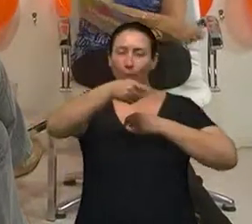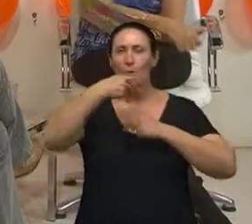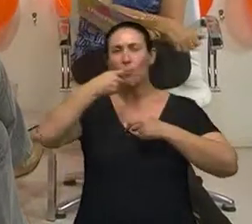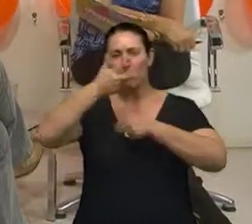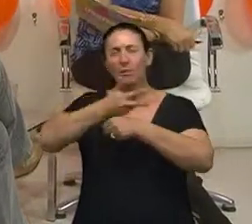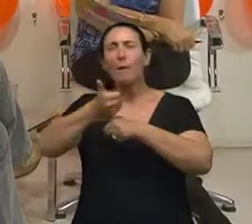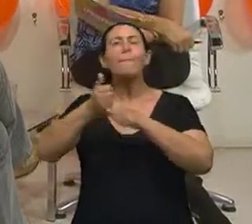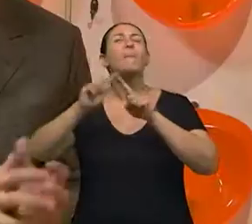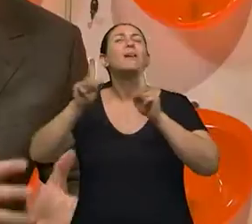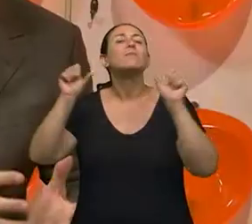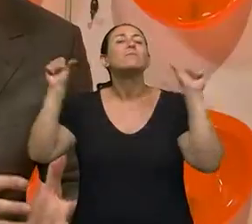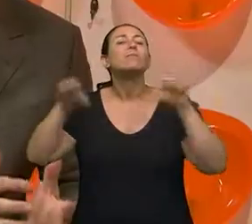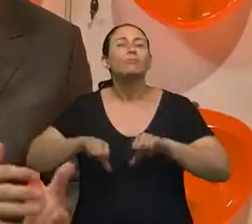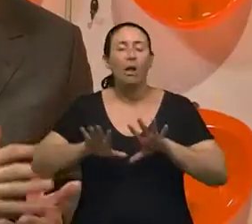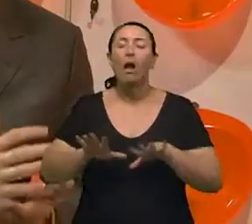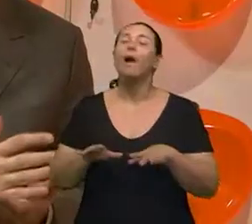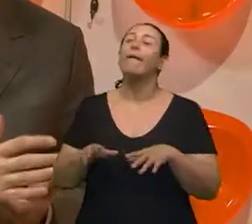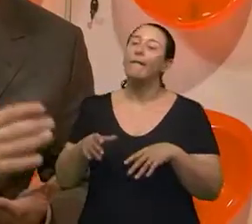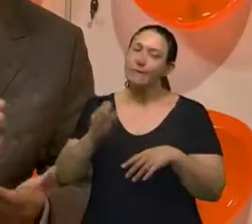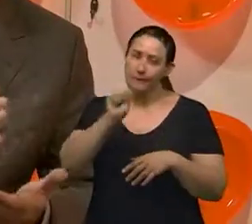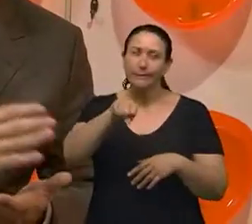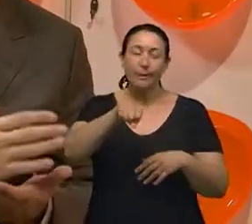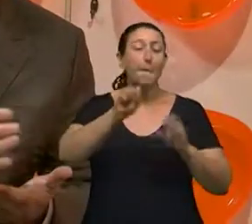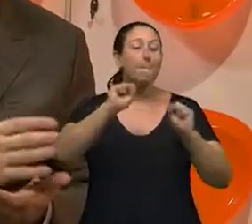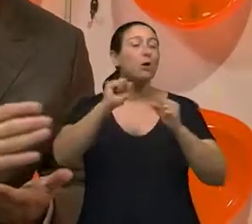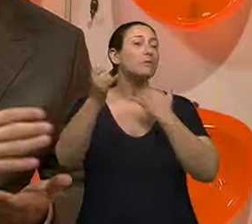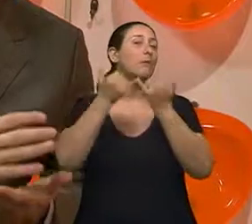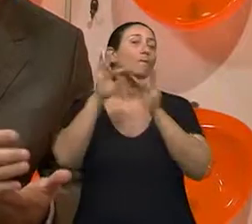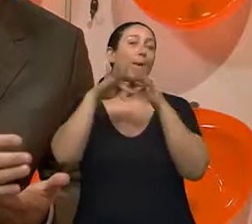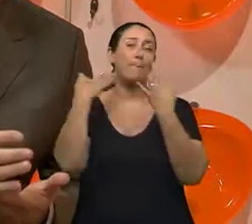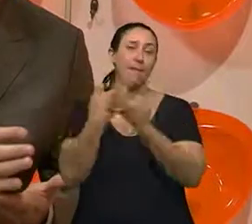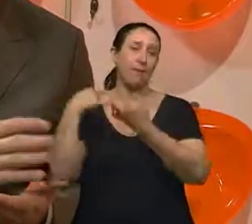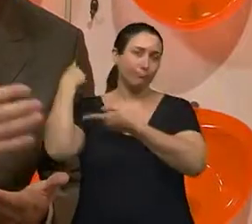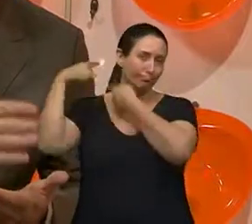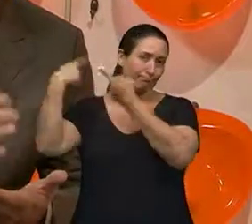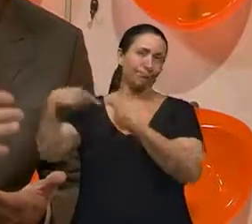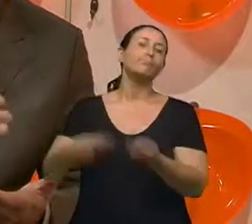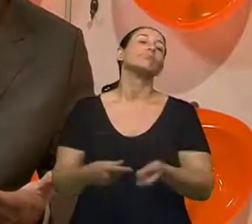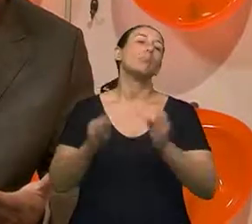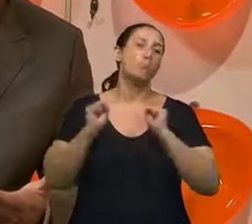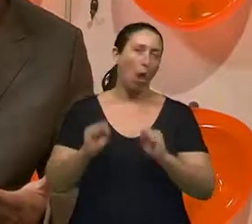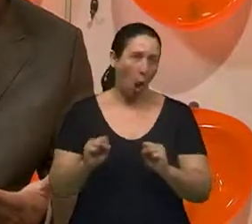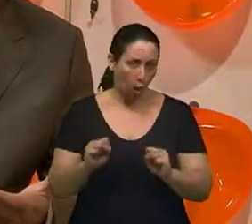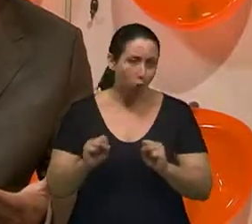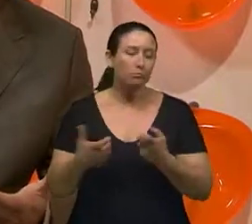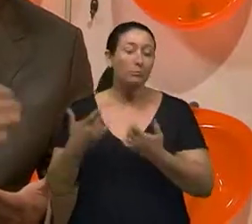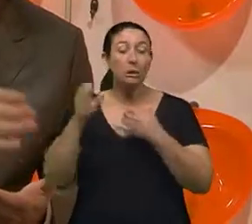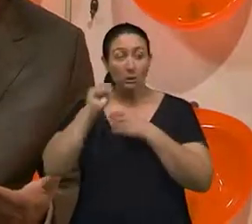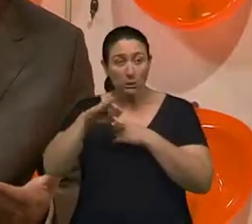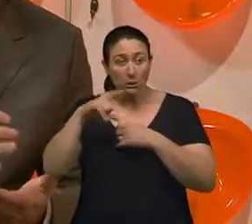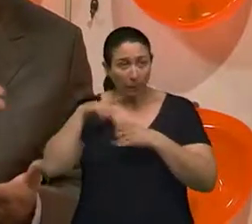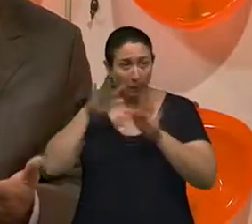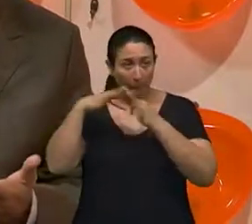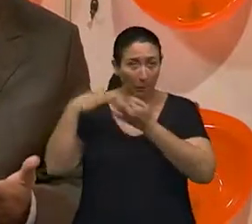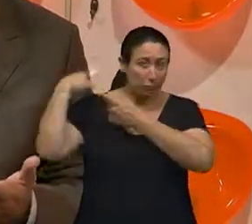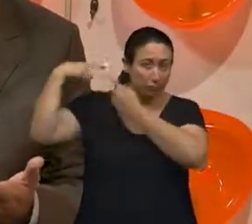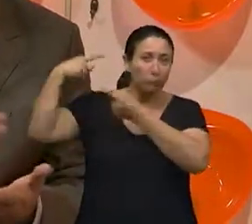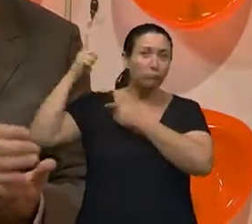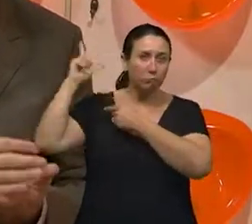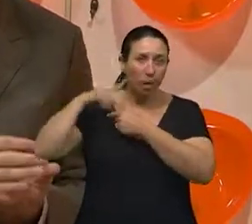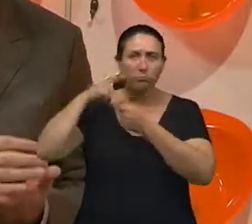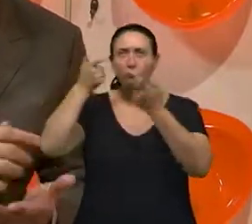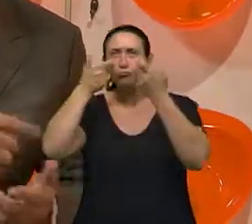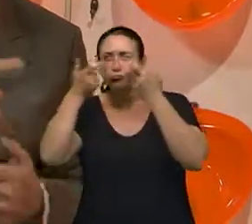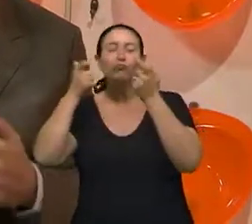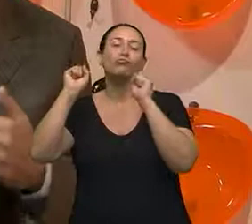minha situação da visão? A tua genética vai te dar mais ou menos proteção a alterações visuais que vão ser causadas maior e em